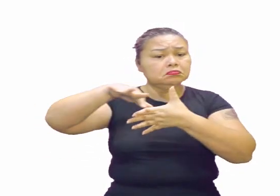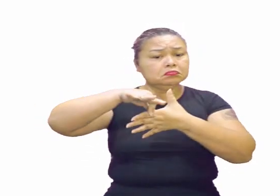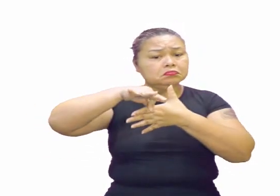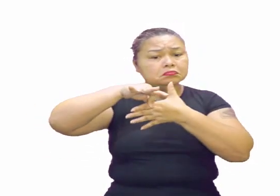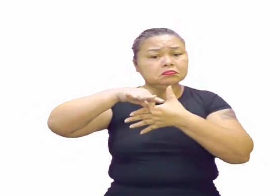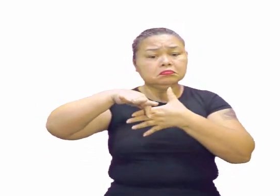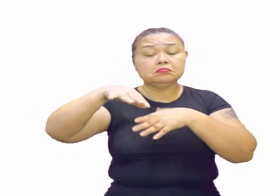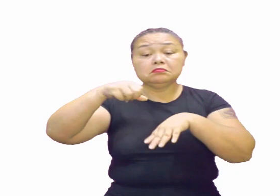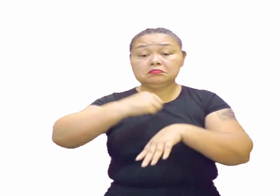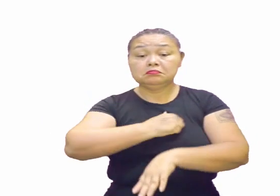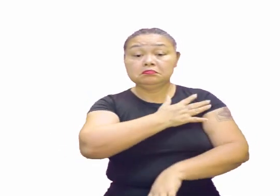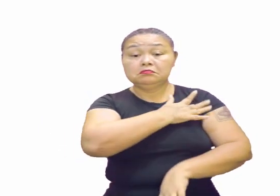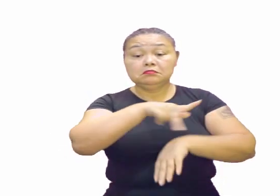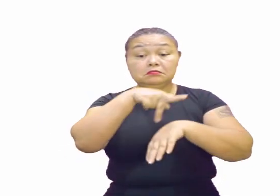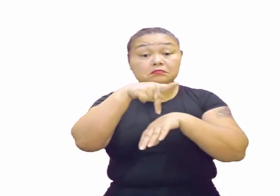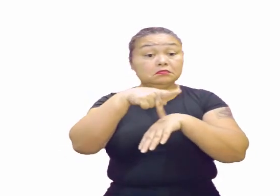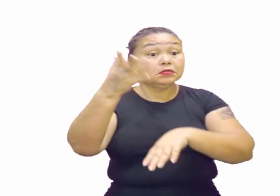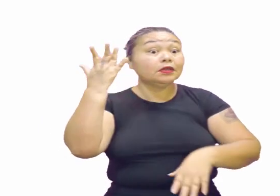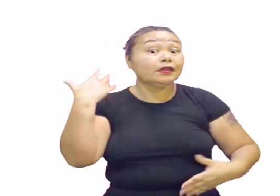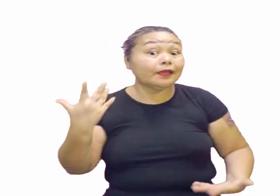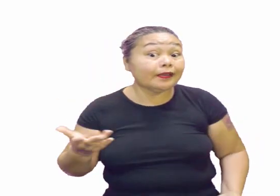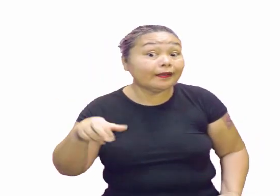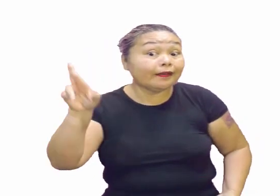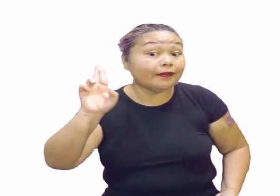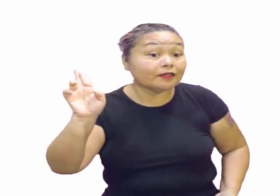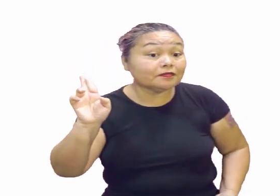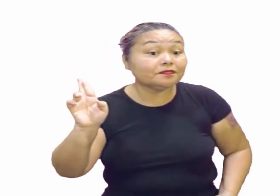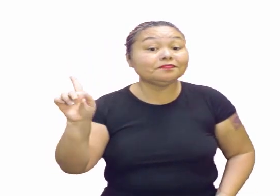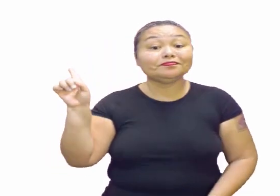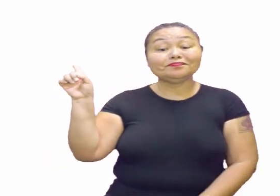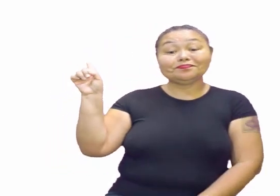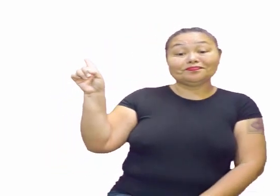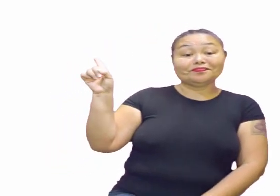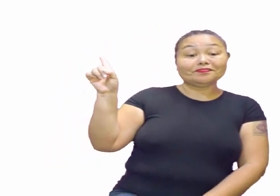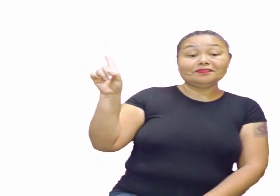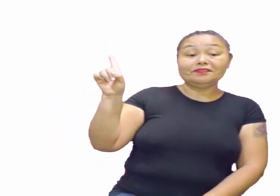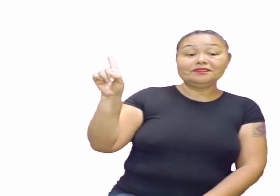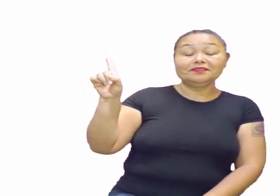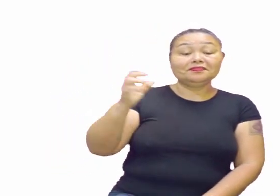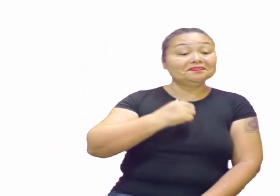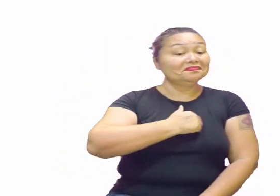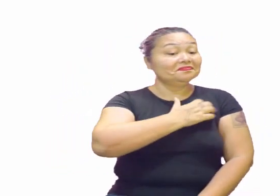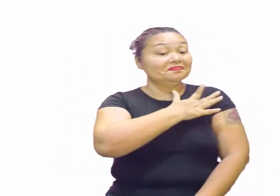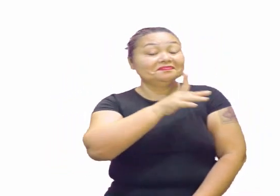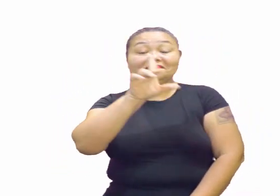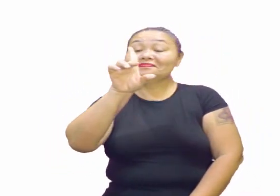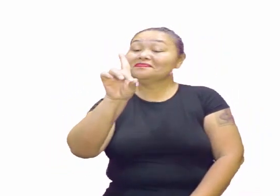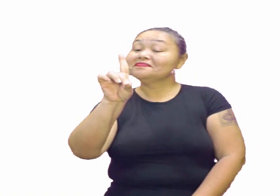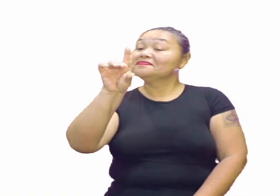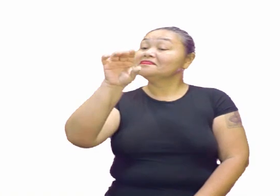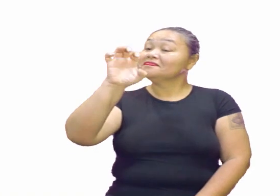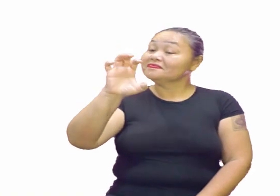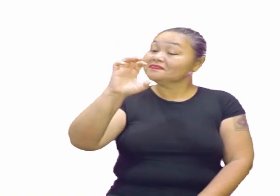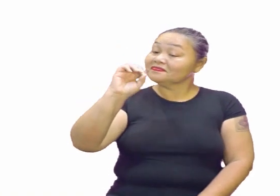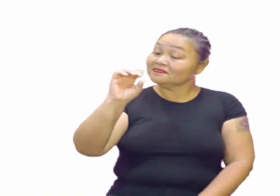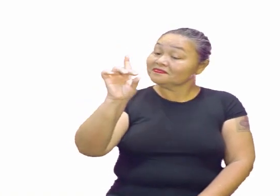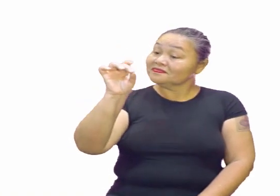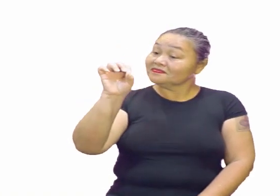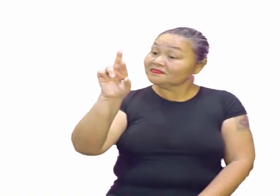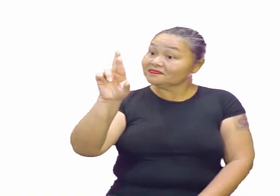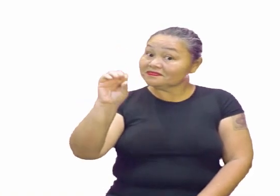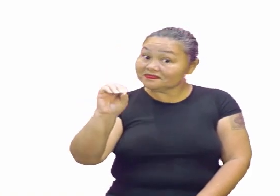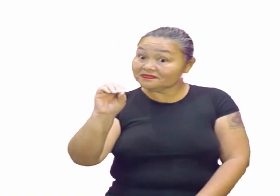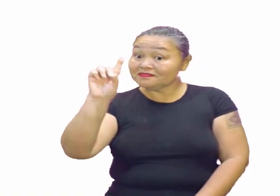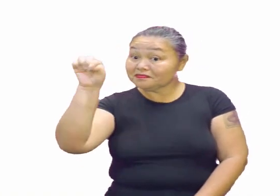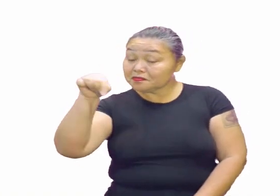lideranças militares do país naquela época. Quem? Marechal Deodoro da Fonseca. E é ele que vai assumir o